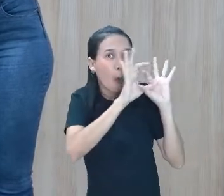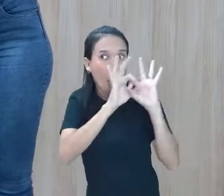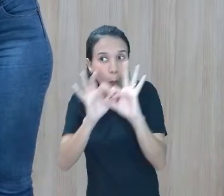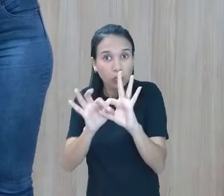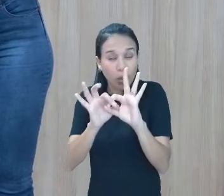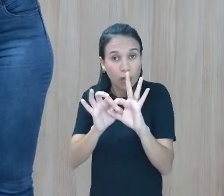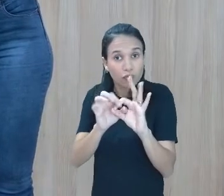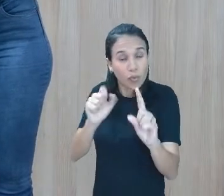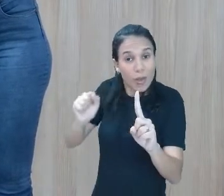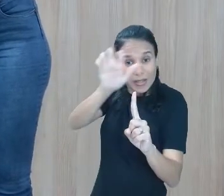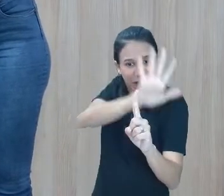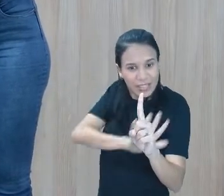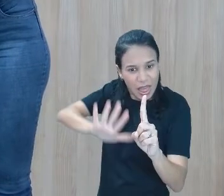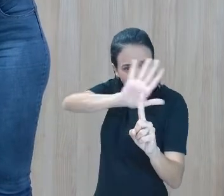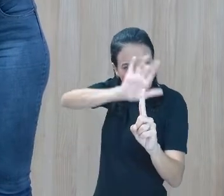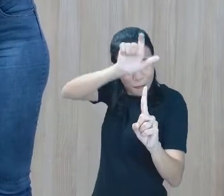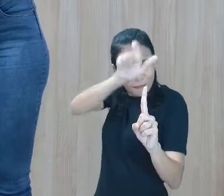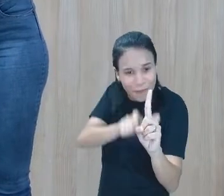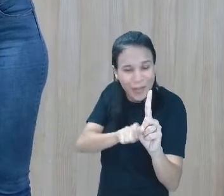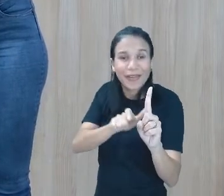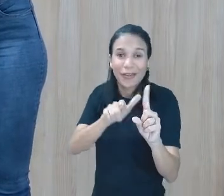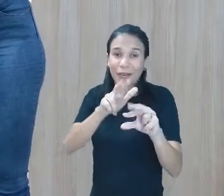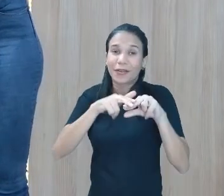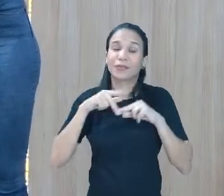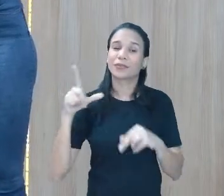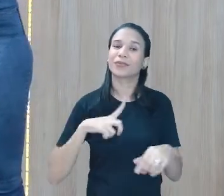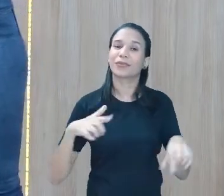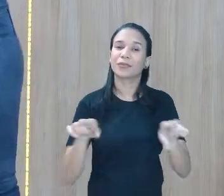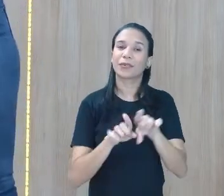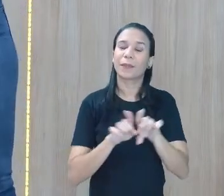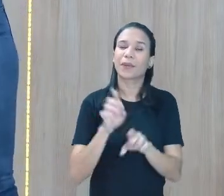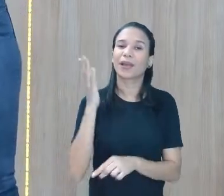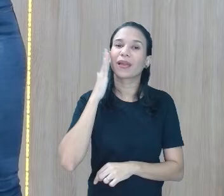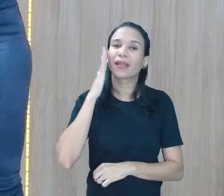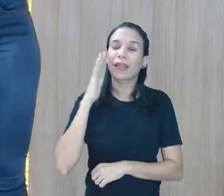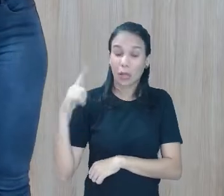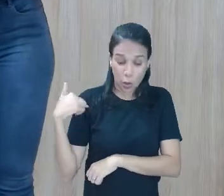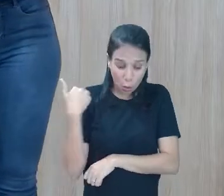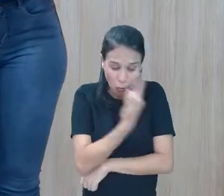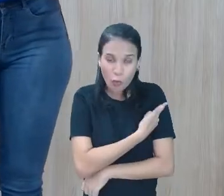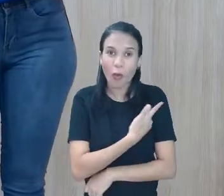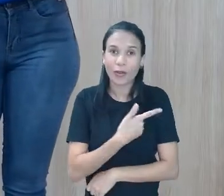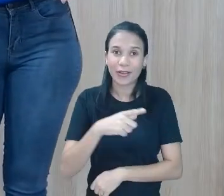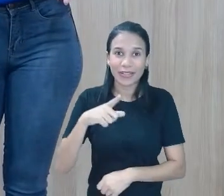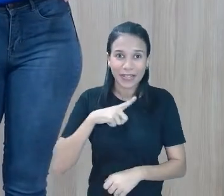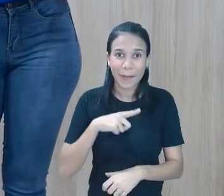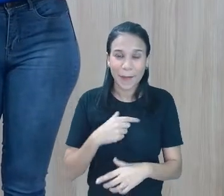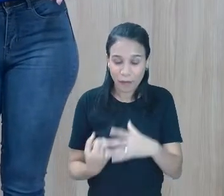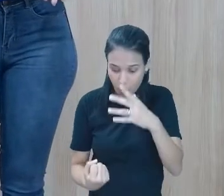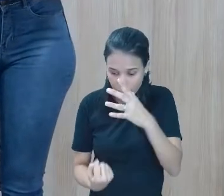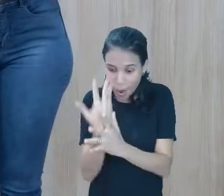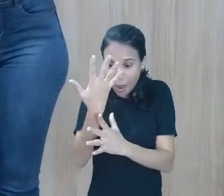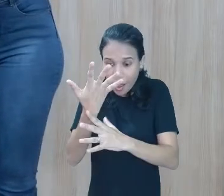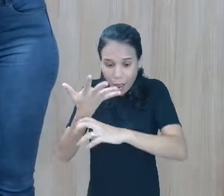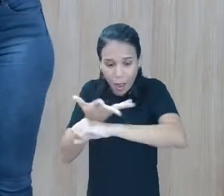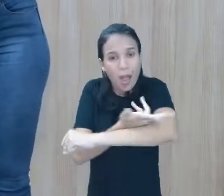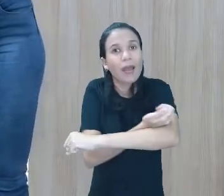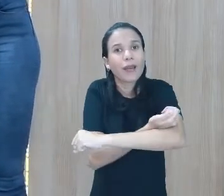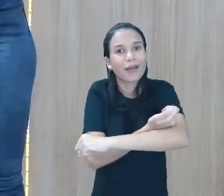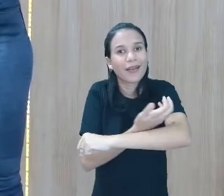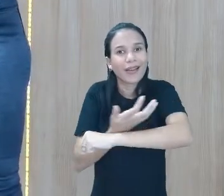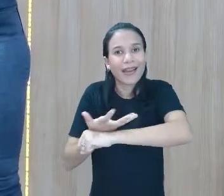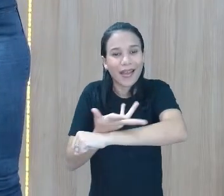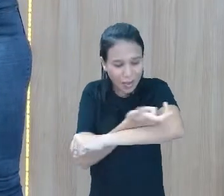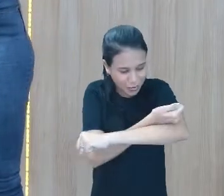contextos, cenários, personagens, e aí a gente está entendendo que a gente também vai precipitar emoções. Né? Então, a